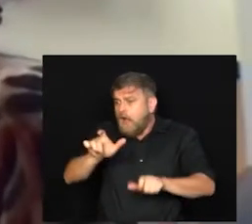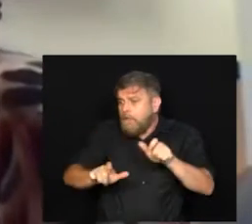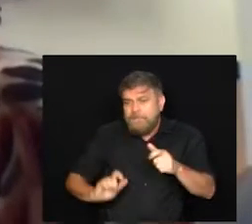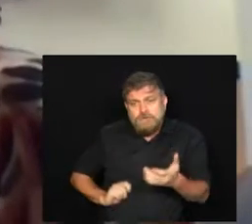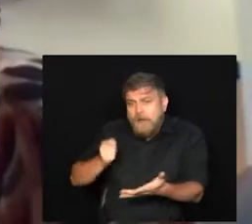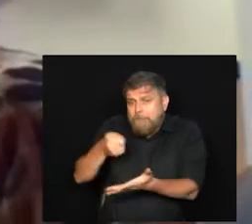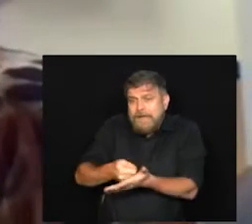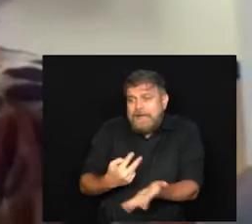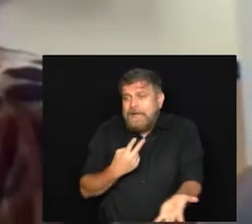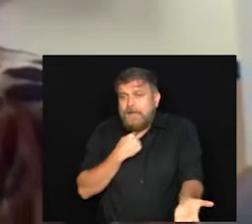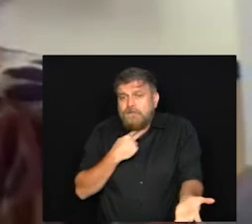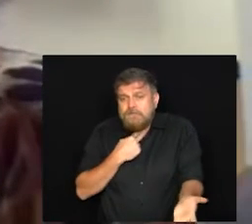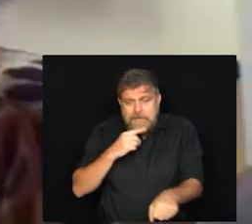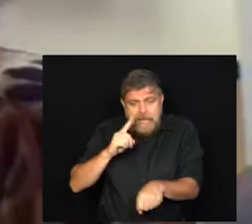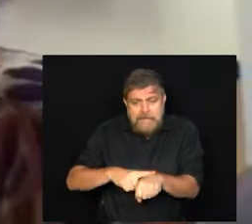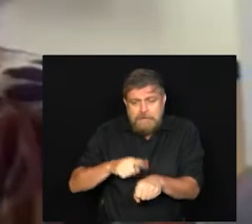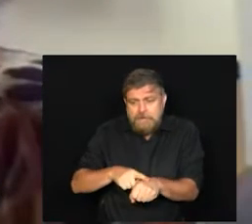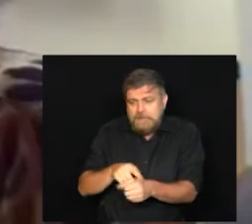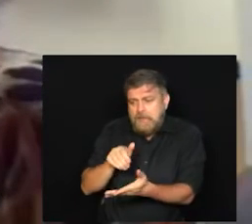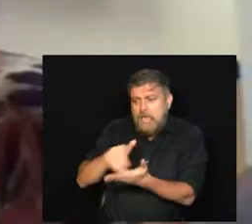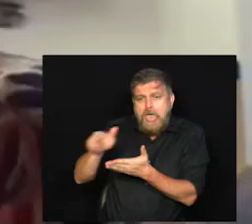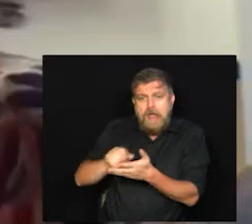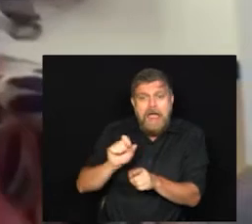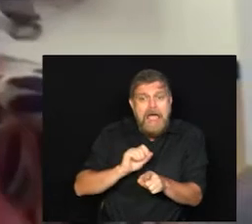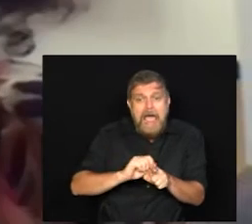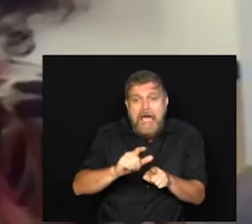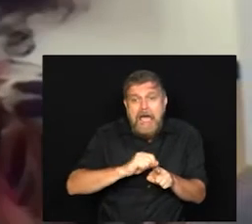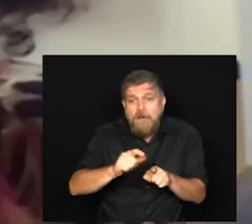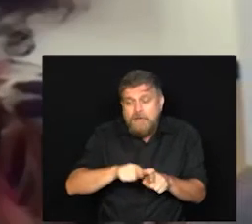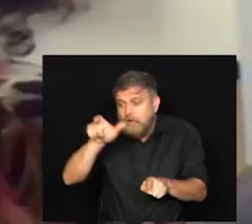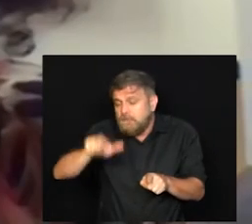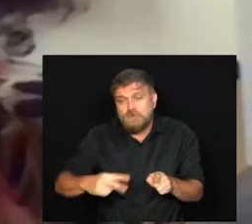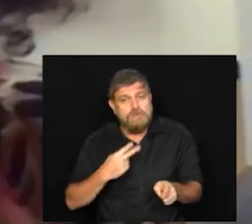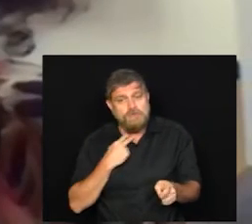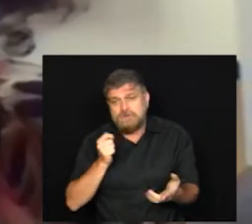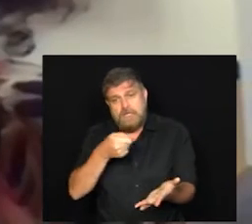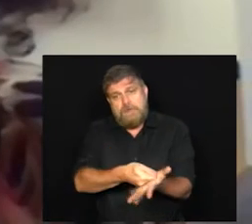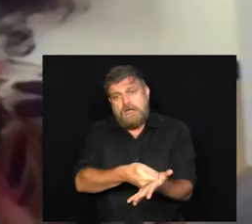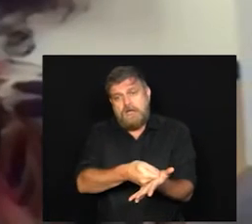consegue. Agora não é hora de despejar, né, quem não consegue pagar o aluguel.